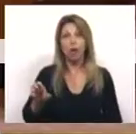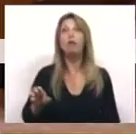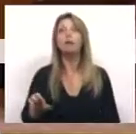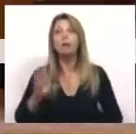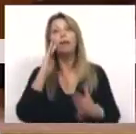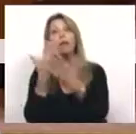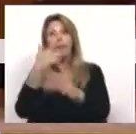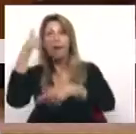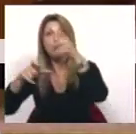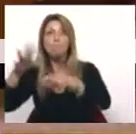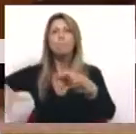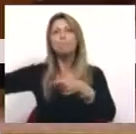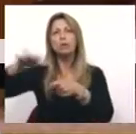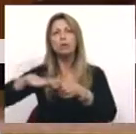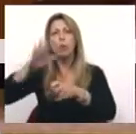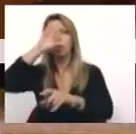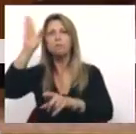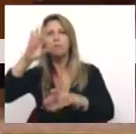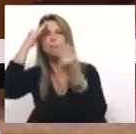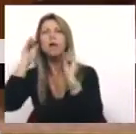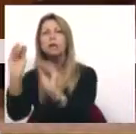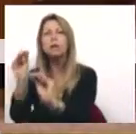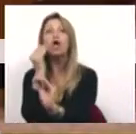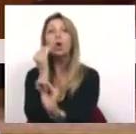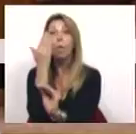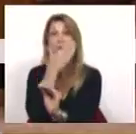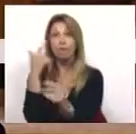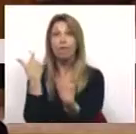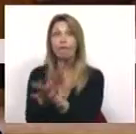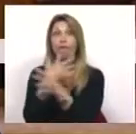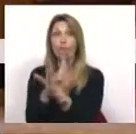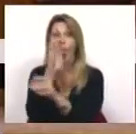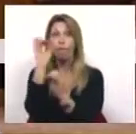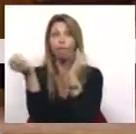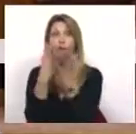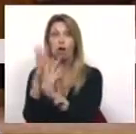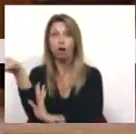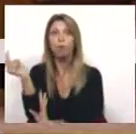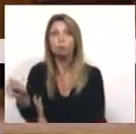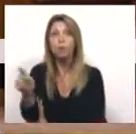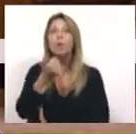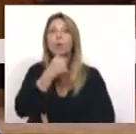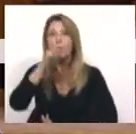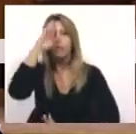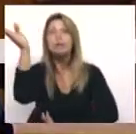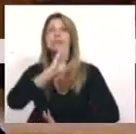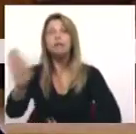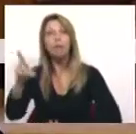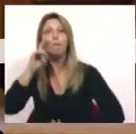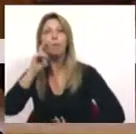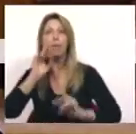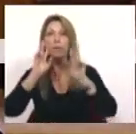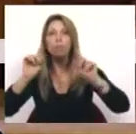de conhecimentos sobre como reagir em caso de fogo florestal e como melhor garantir a autoproteção.